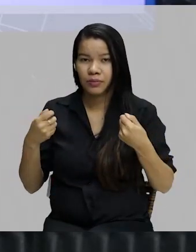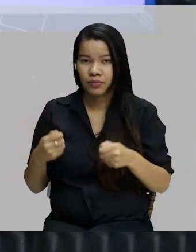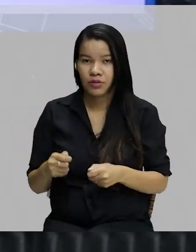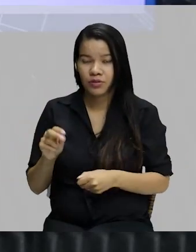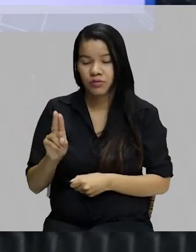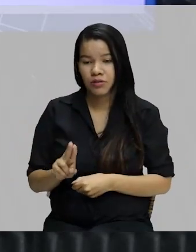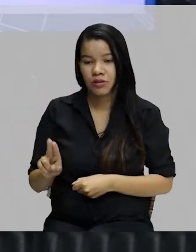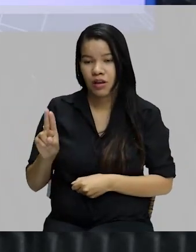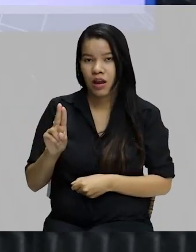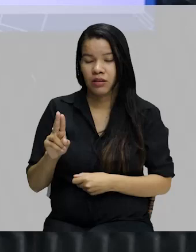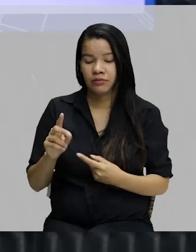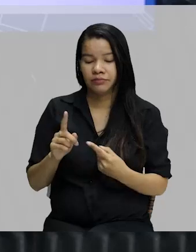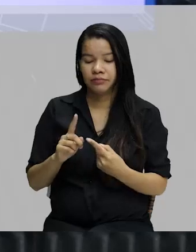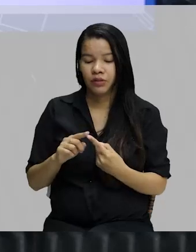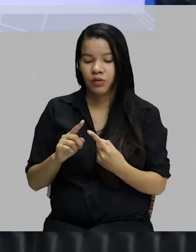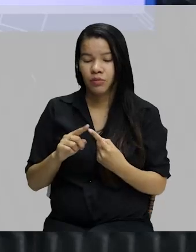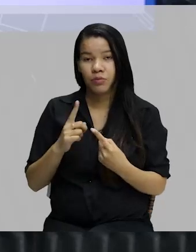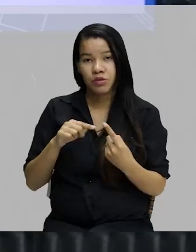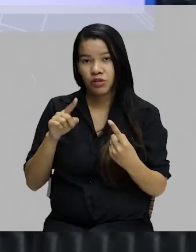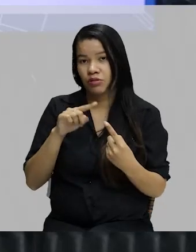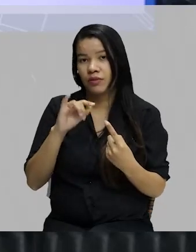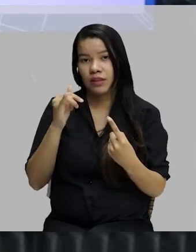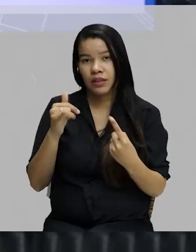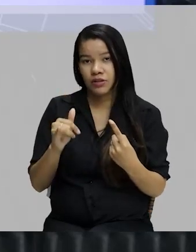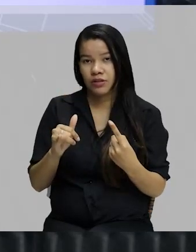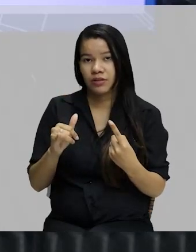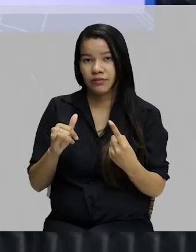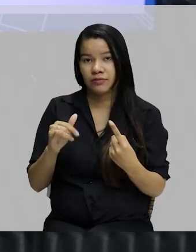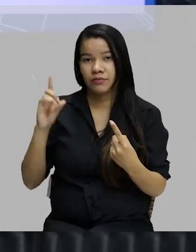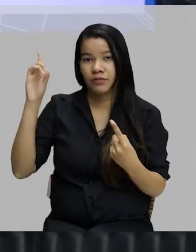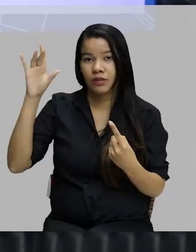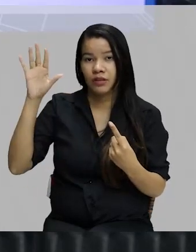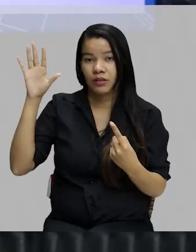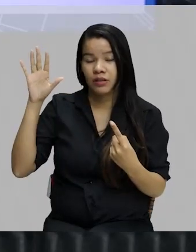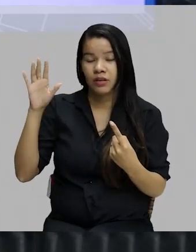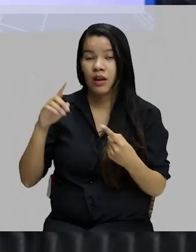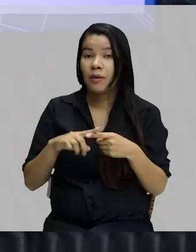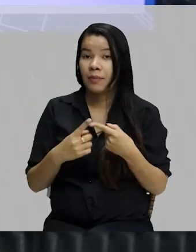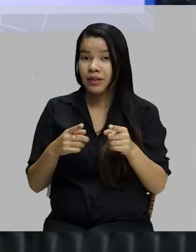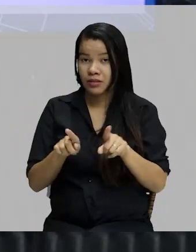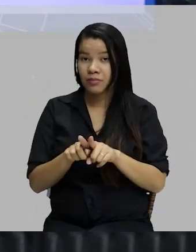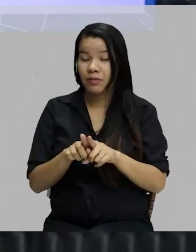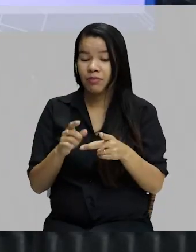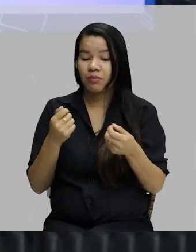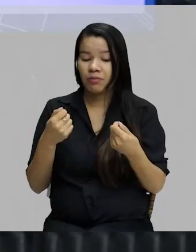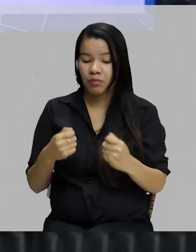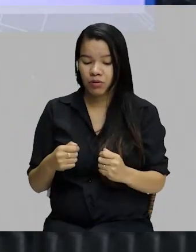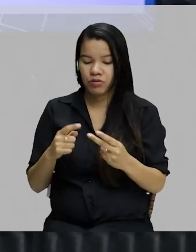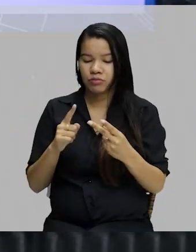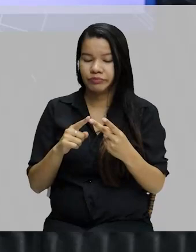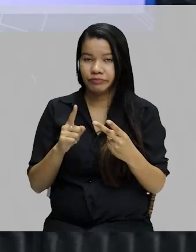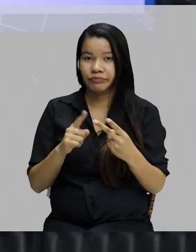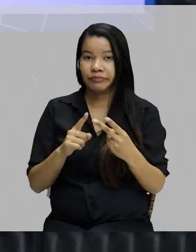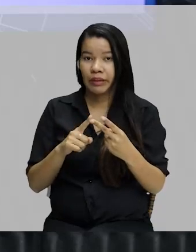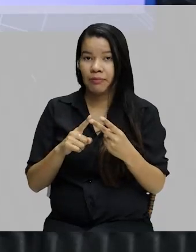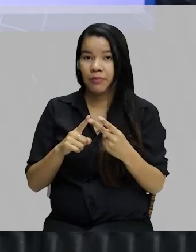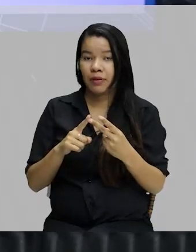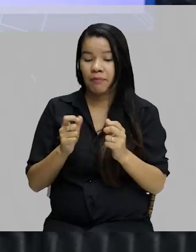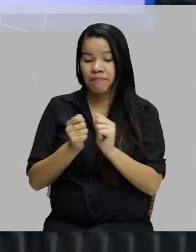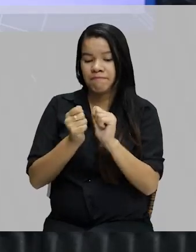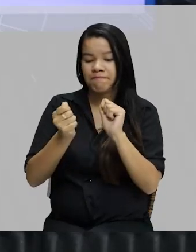para a obtenção de energia elétrica, mas também pode ser usada para fins bélicos. Aí nós temos aí o caso das